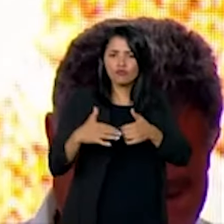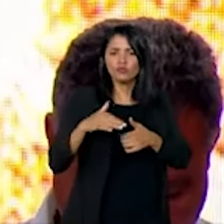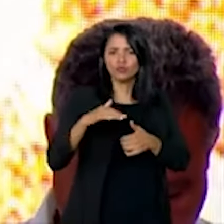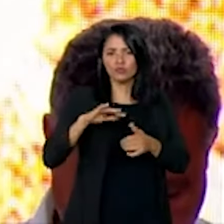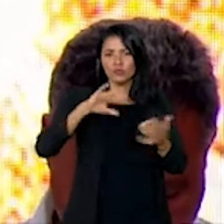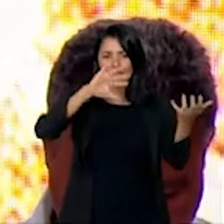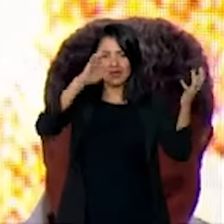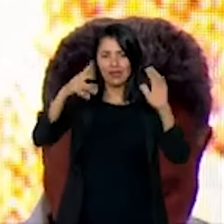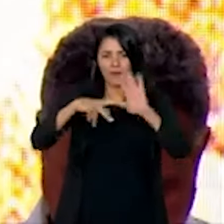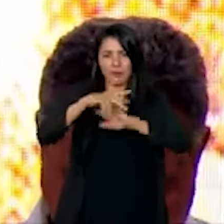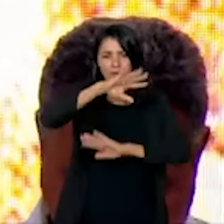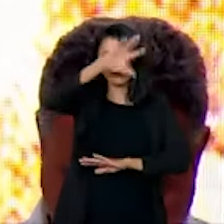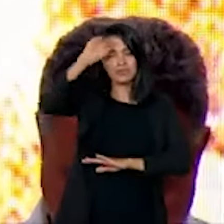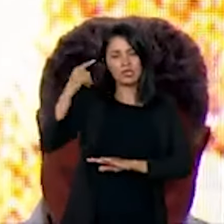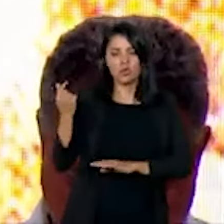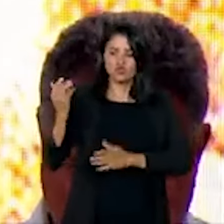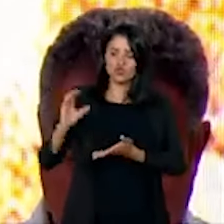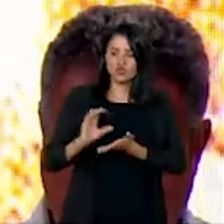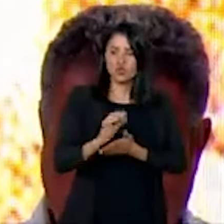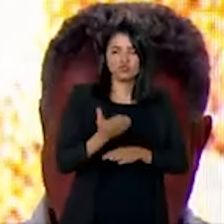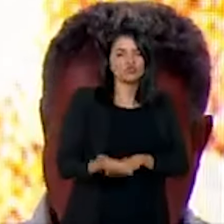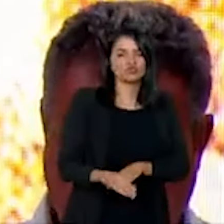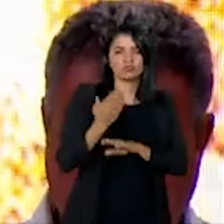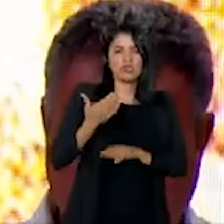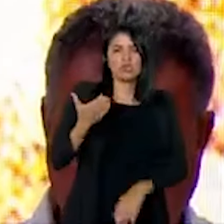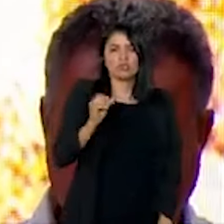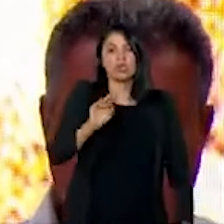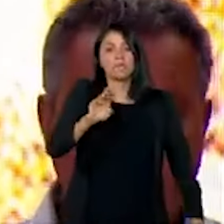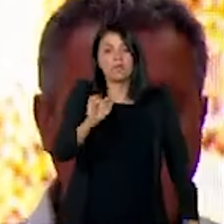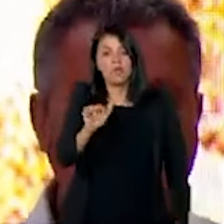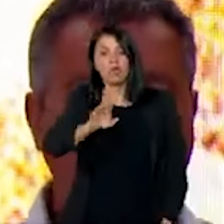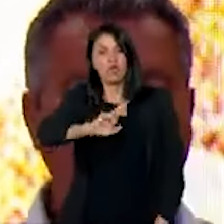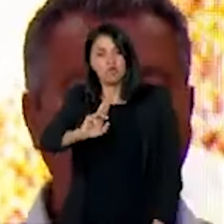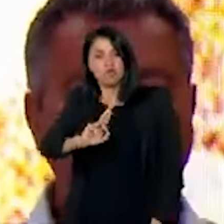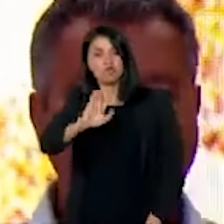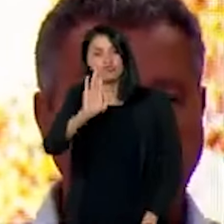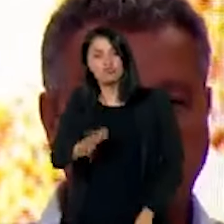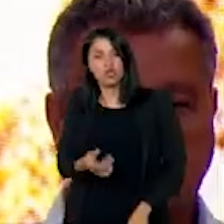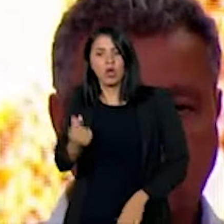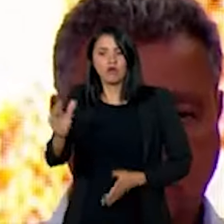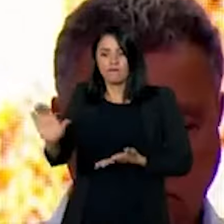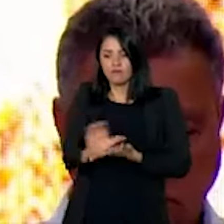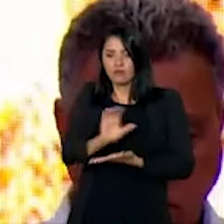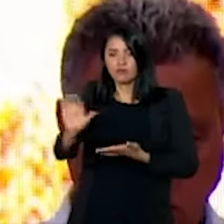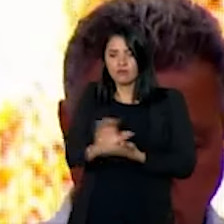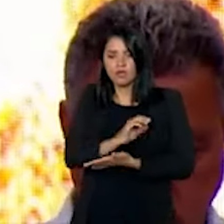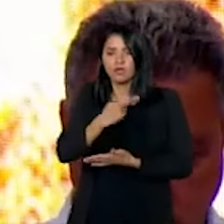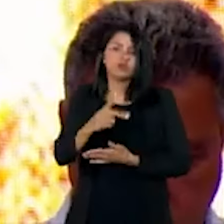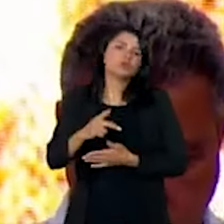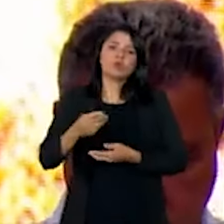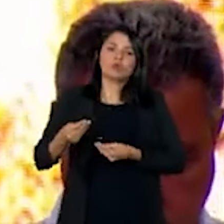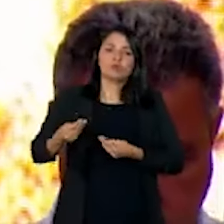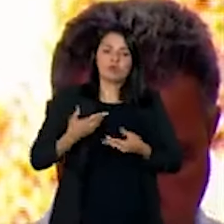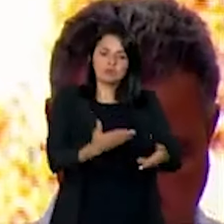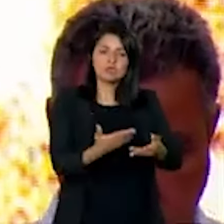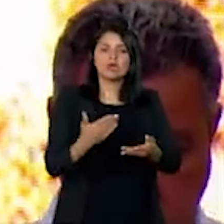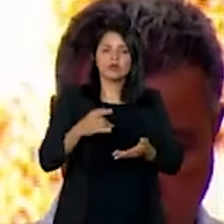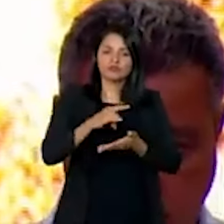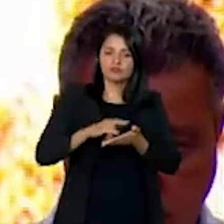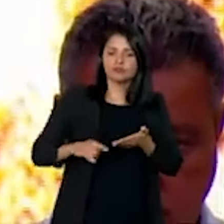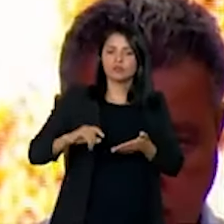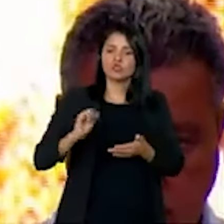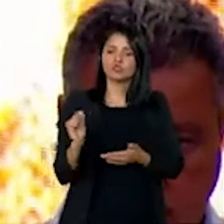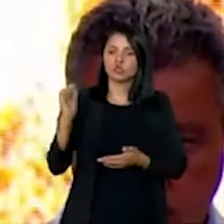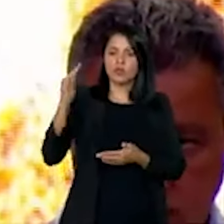Amazônia, com recursos que já ultrapassam 10 bilhões de reais, fruto de investimento, doações e emissões de títulos